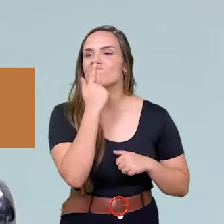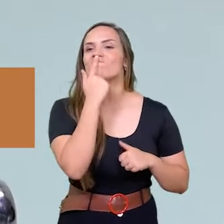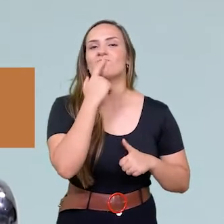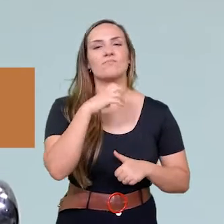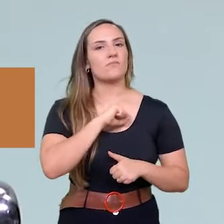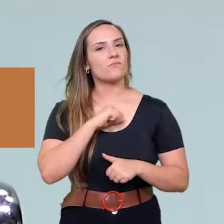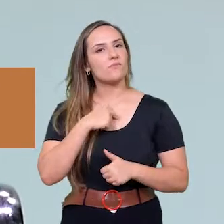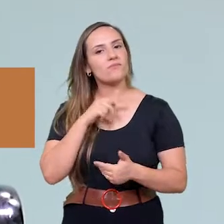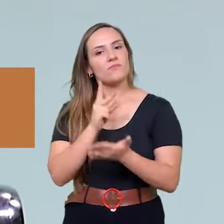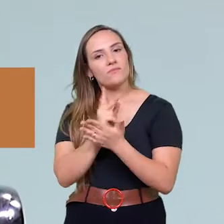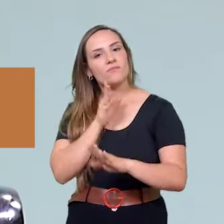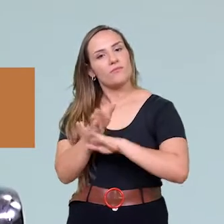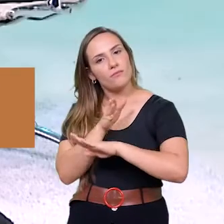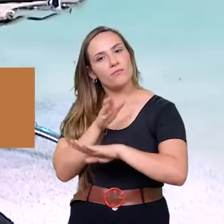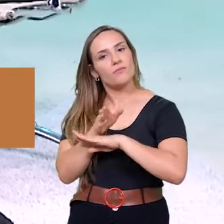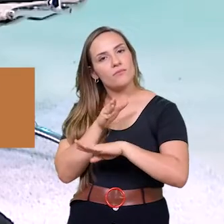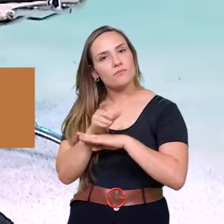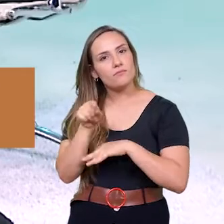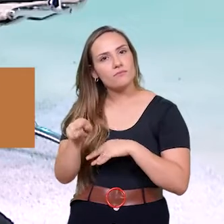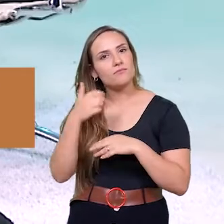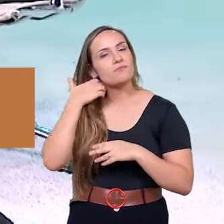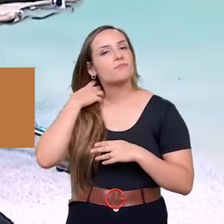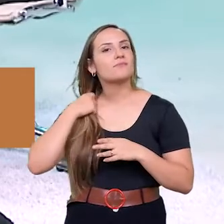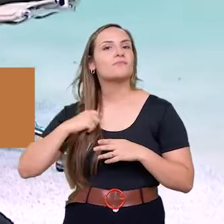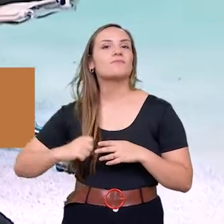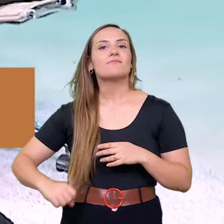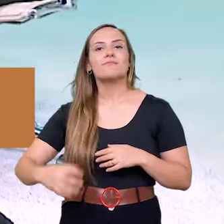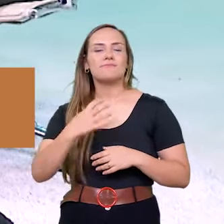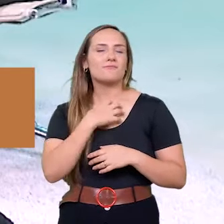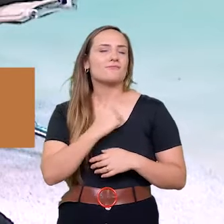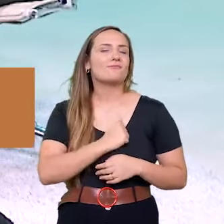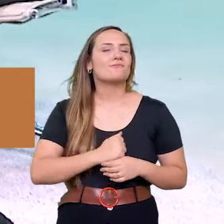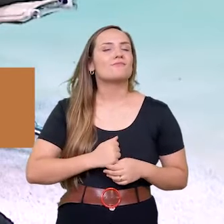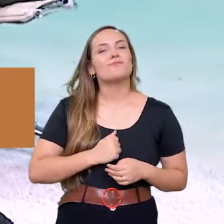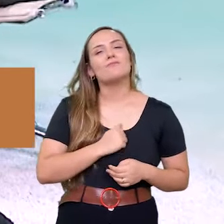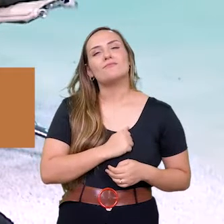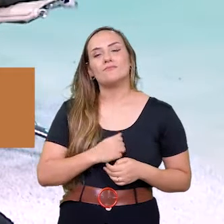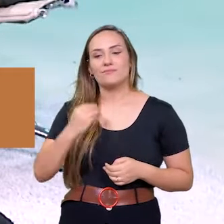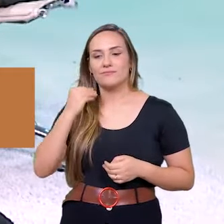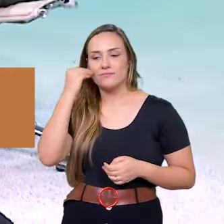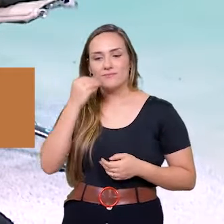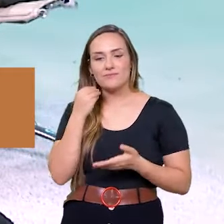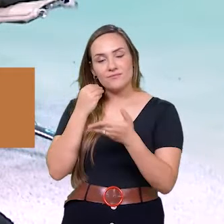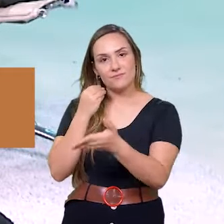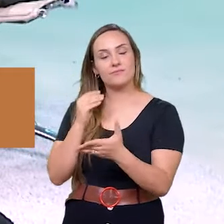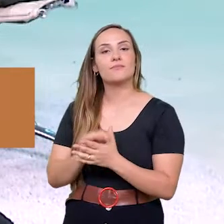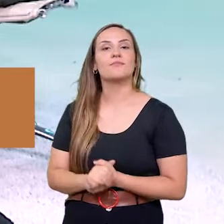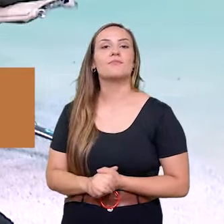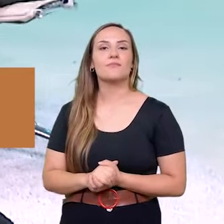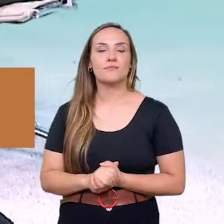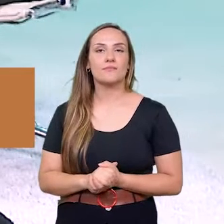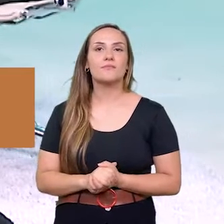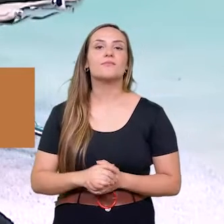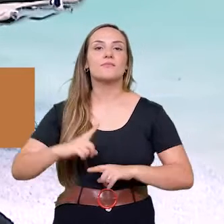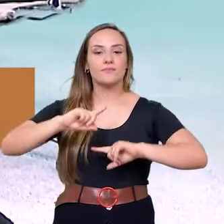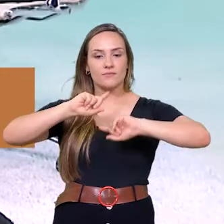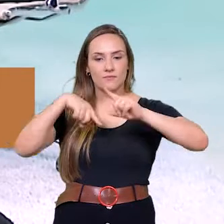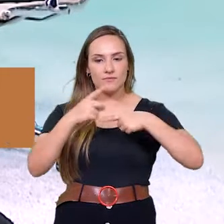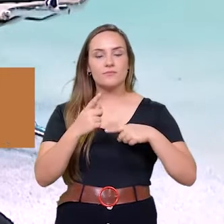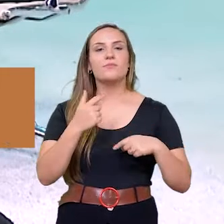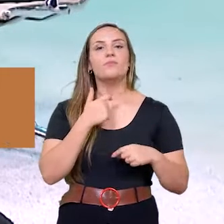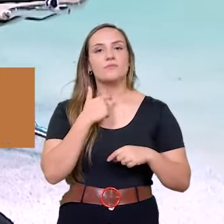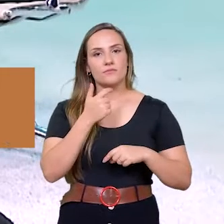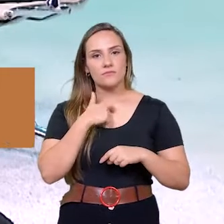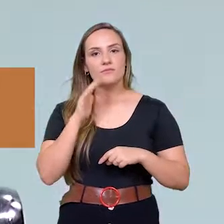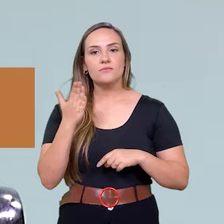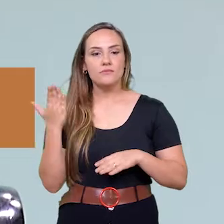afinidade imensa. Eu volto lá sempre que posso, tenho muita saudade daquela experiência. E em seguida já vim promovida